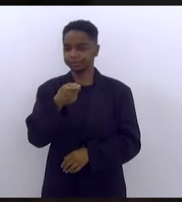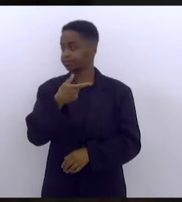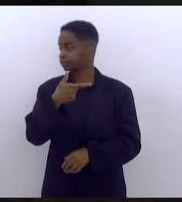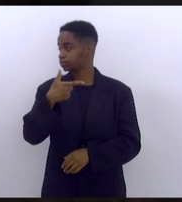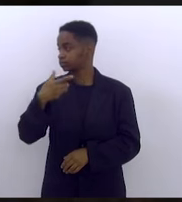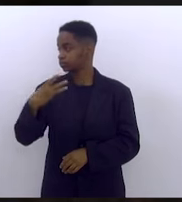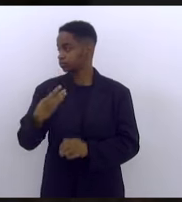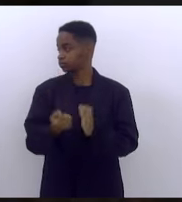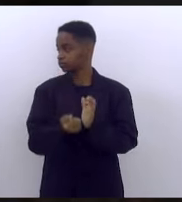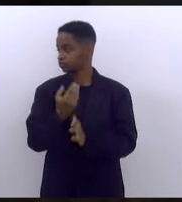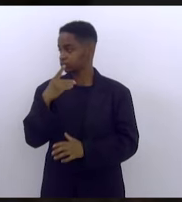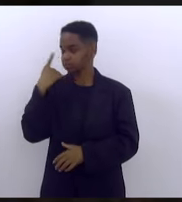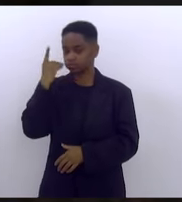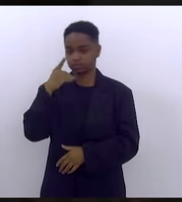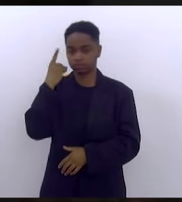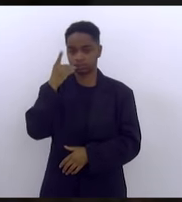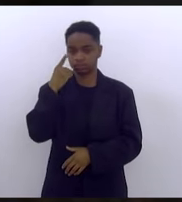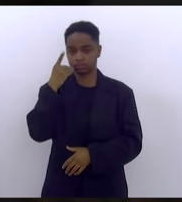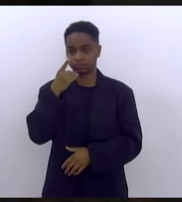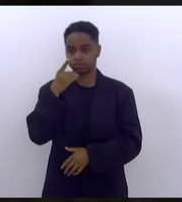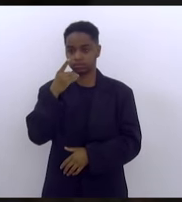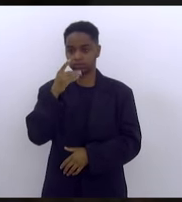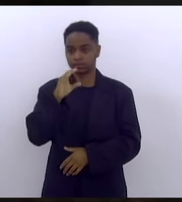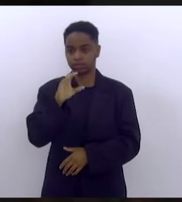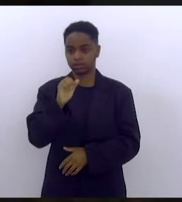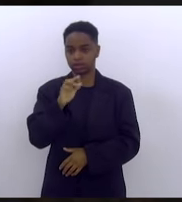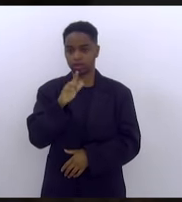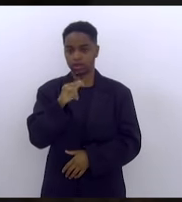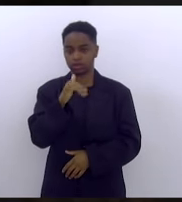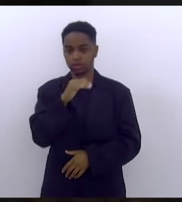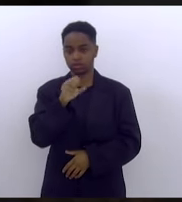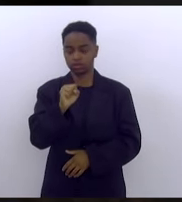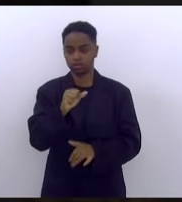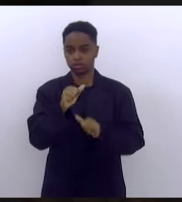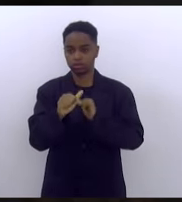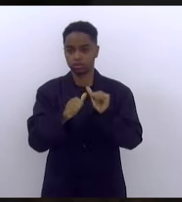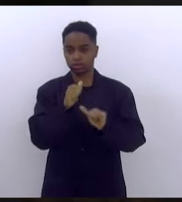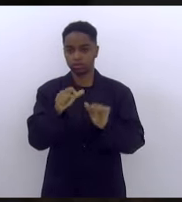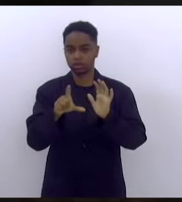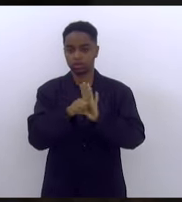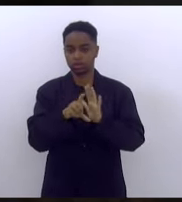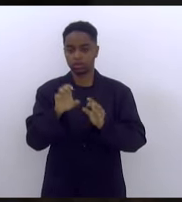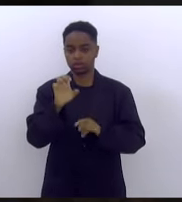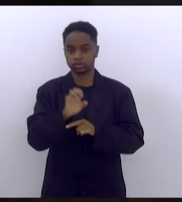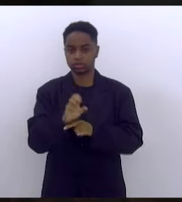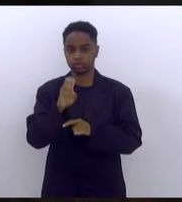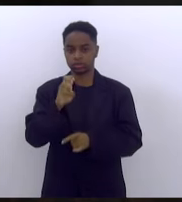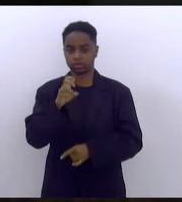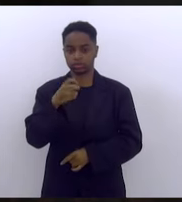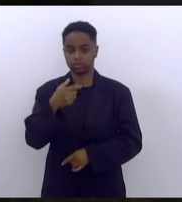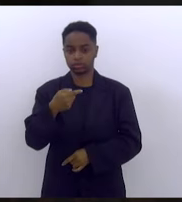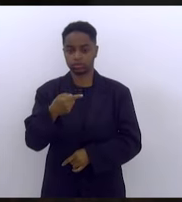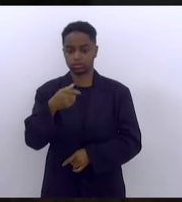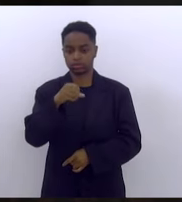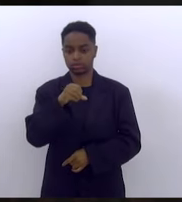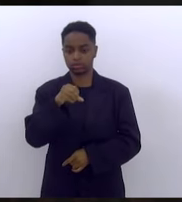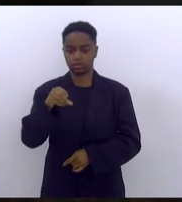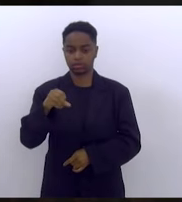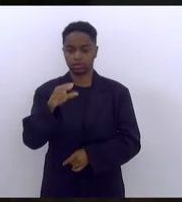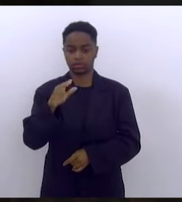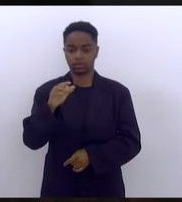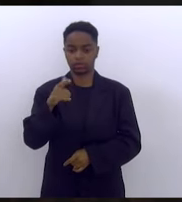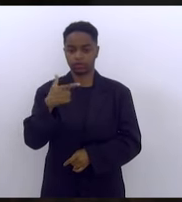983/2023, de autoria do deputado Carlinho do BNH, que altera a lei estadual 5.799, de